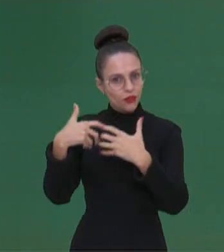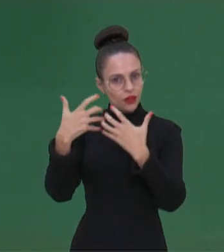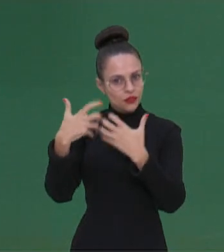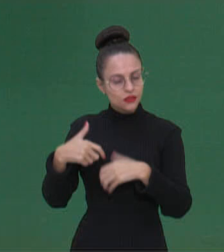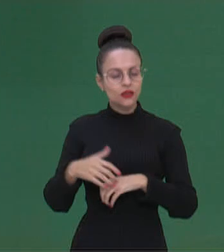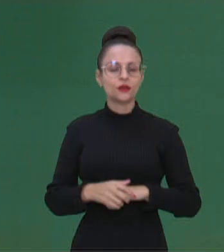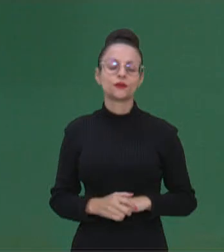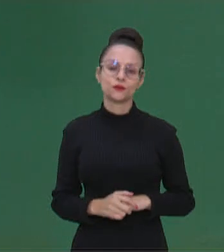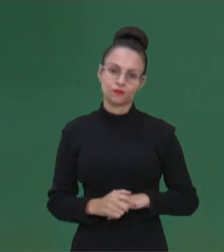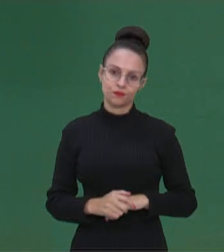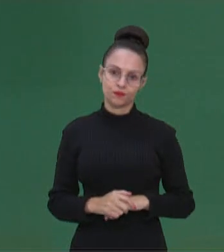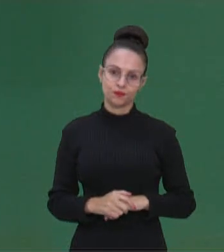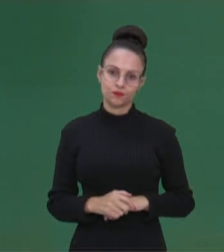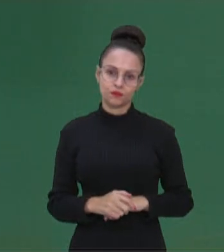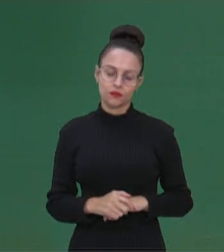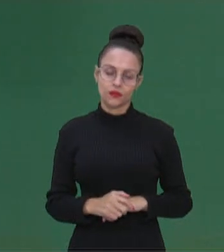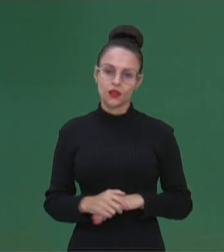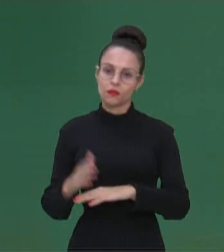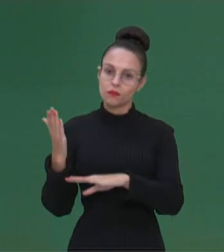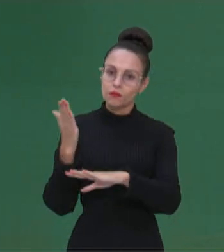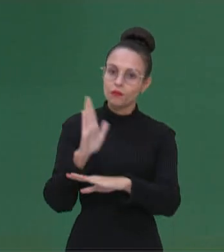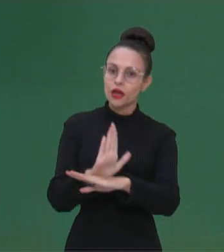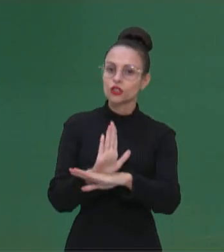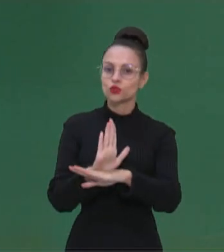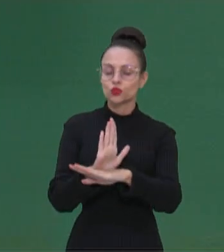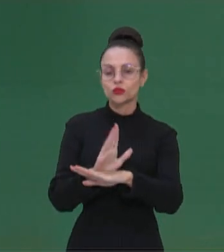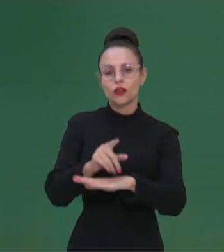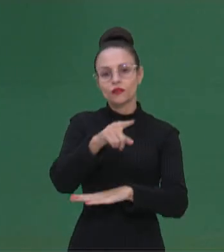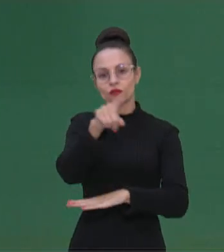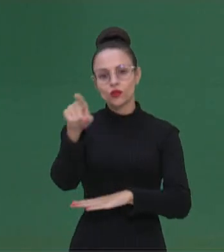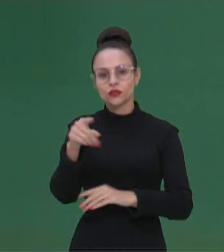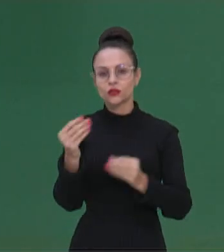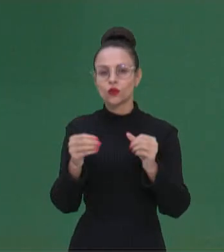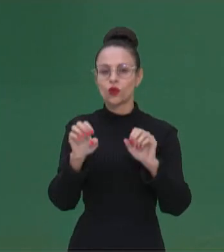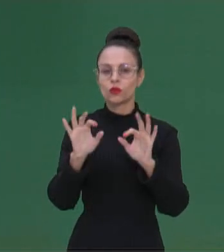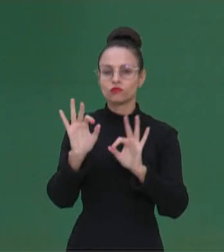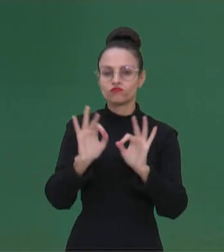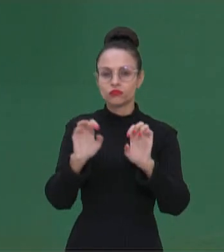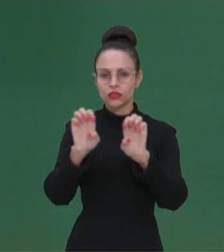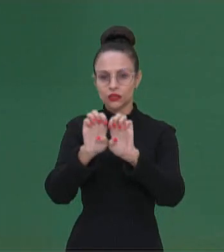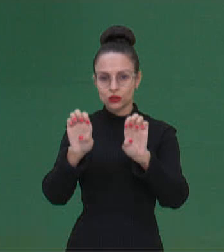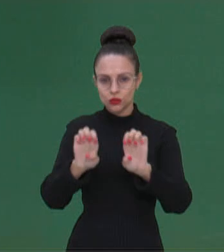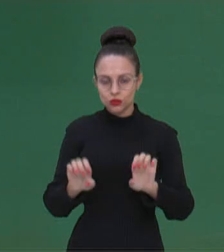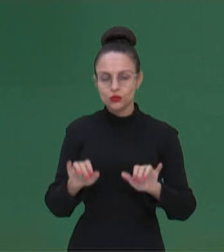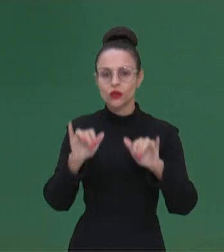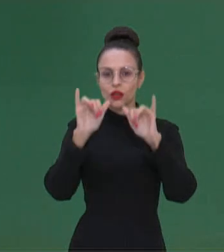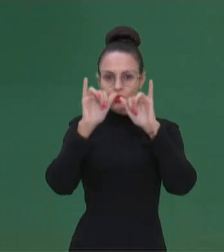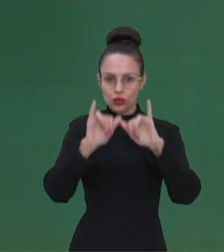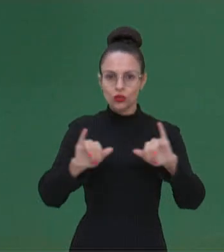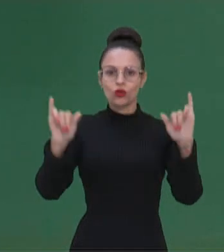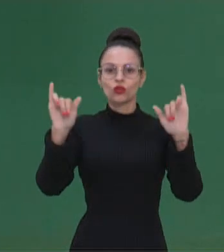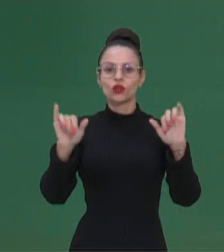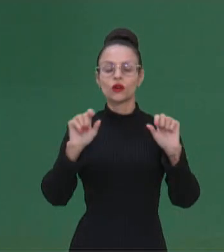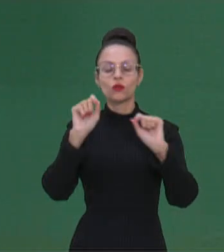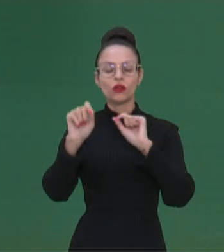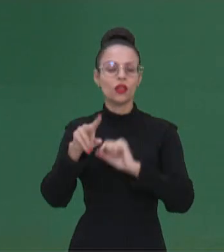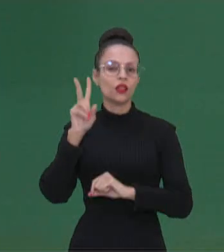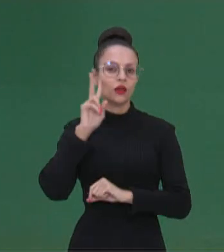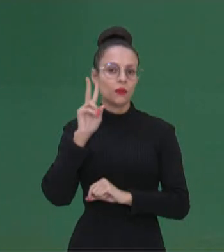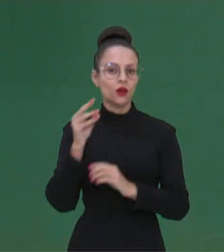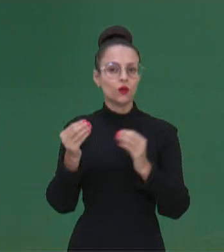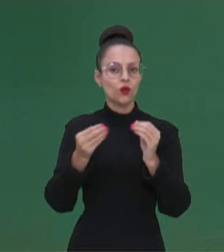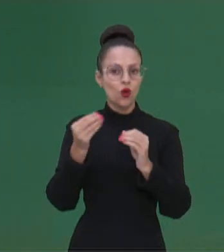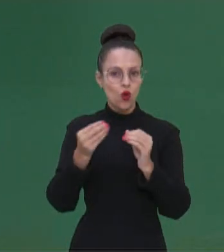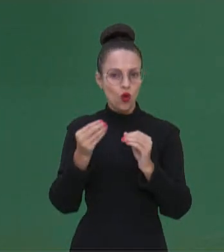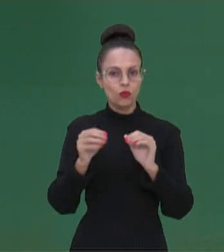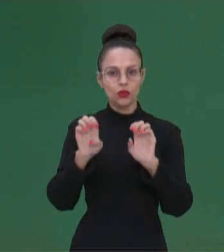aí primeiro. Para ajudá-los um pouquinho a estruturar, então, esta notícia, a gente vai relembrar a